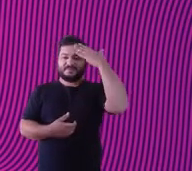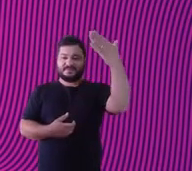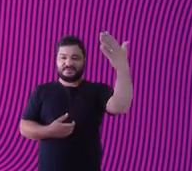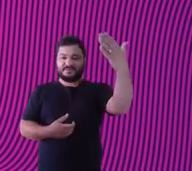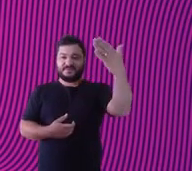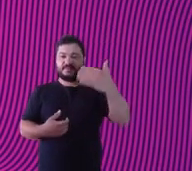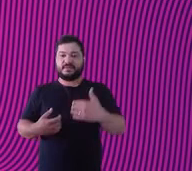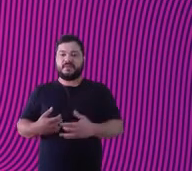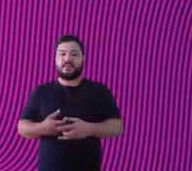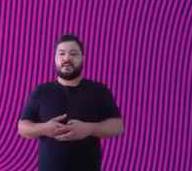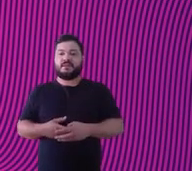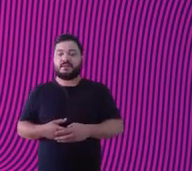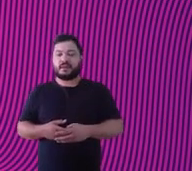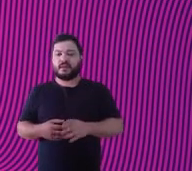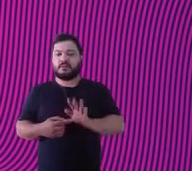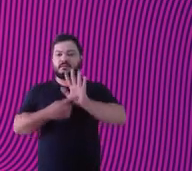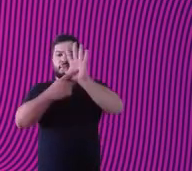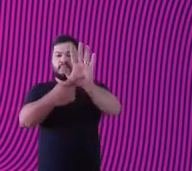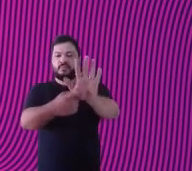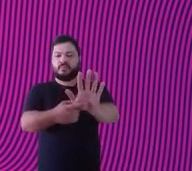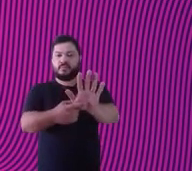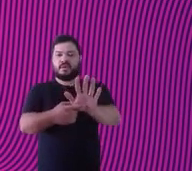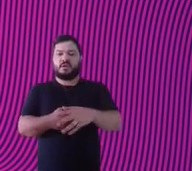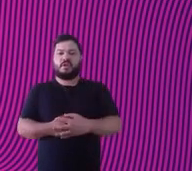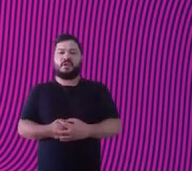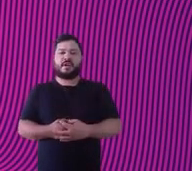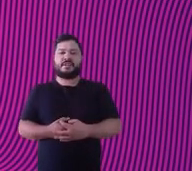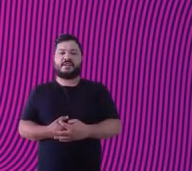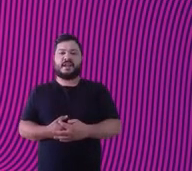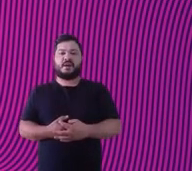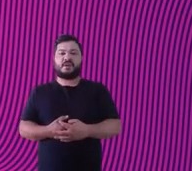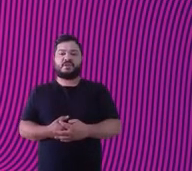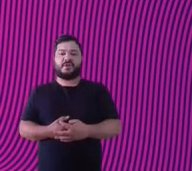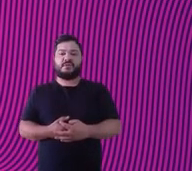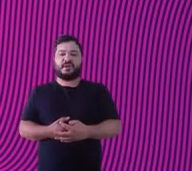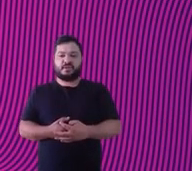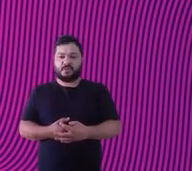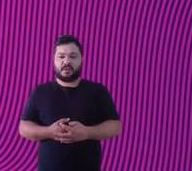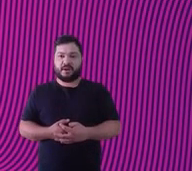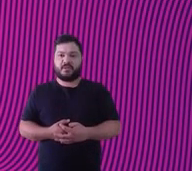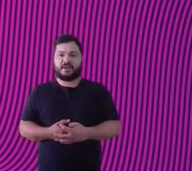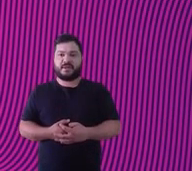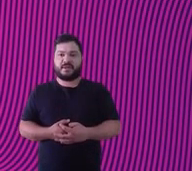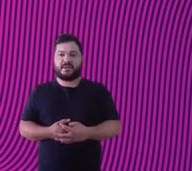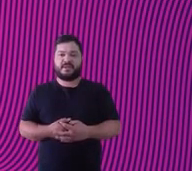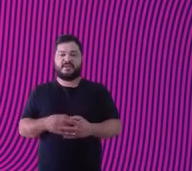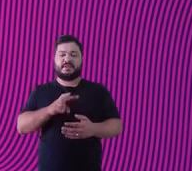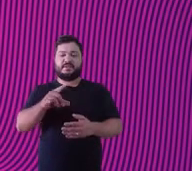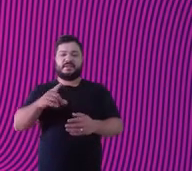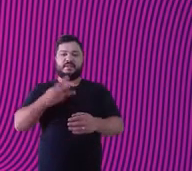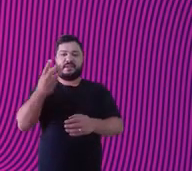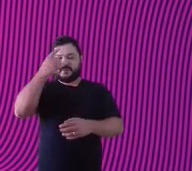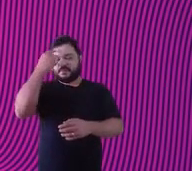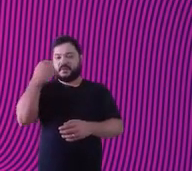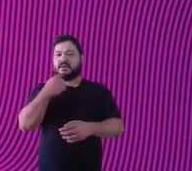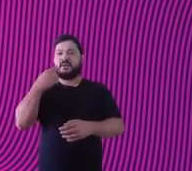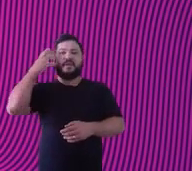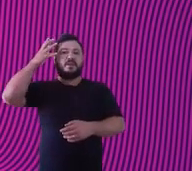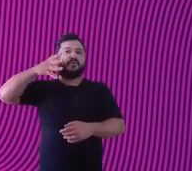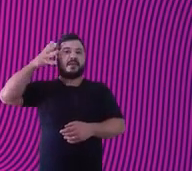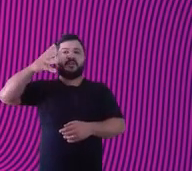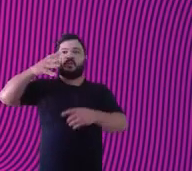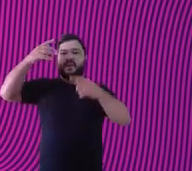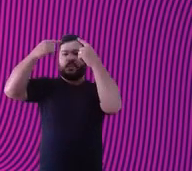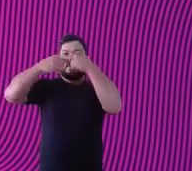Fernando aí tá lá apresentação bom nesses 30 minutos tem eu vou fazer uma oração sobre realmente aí